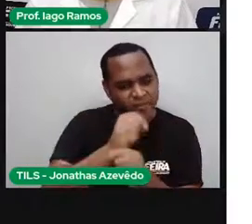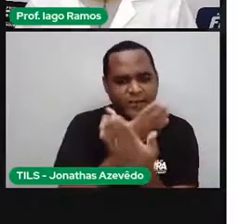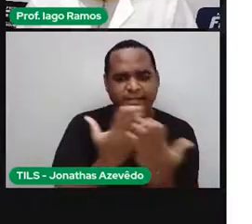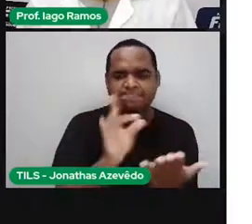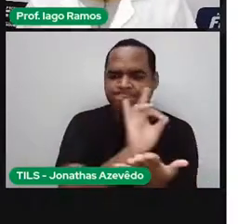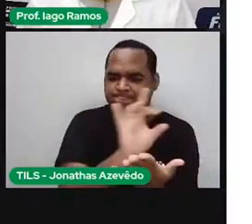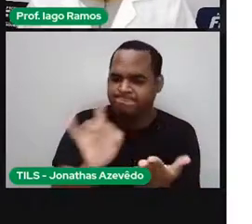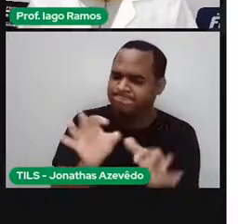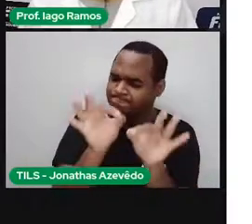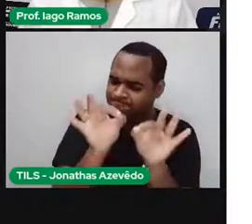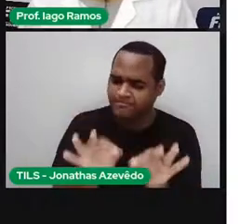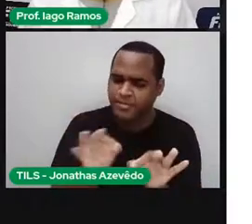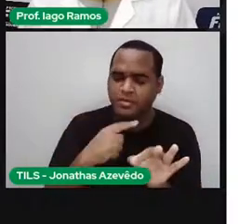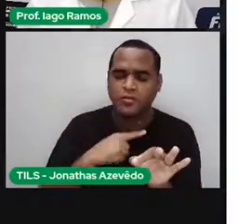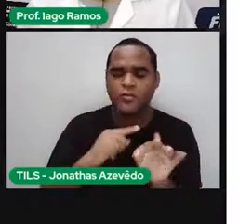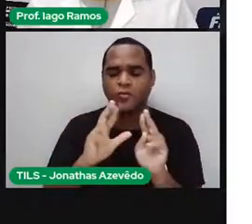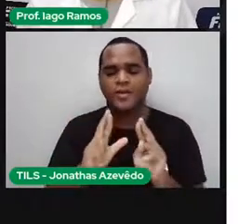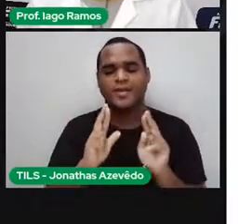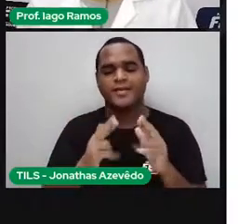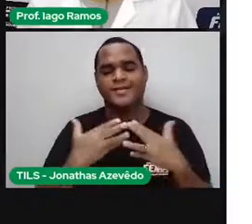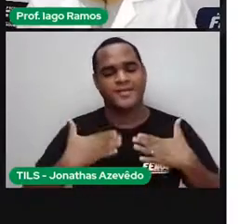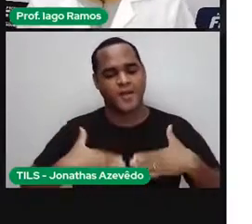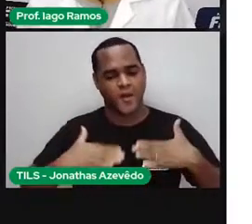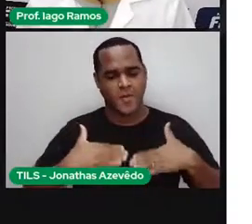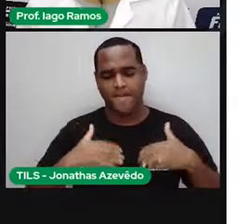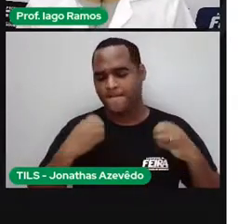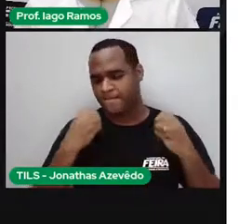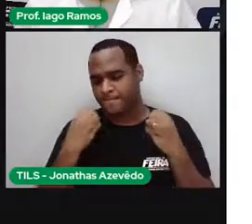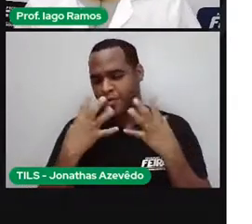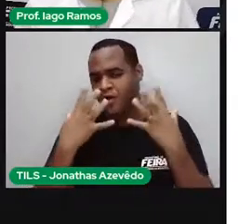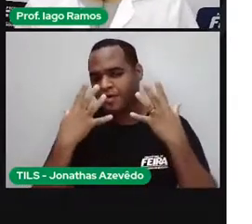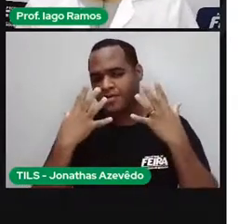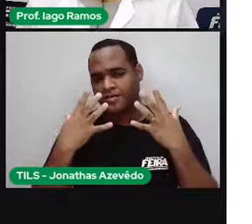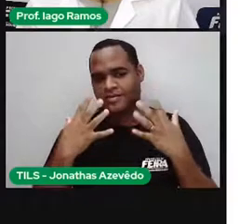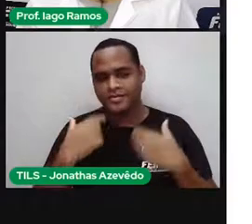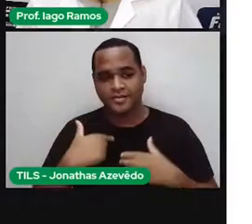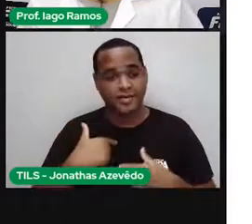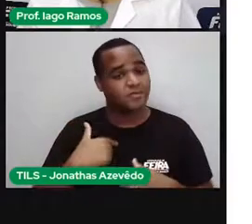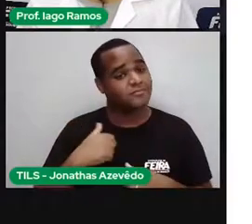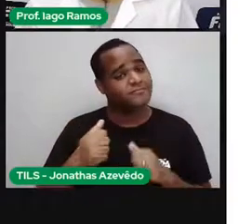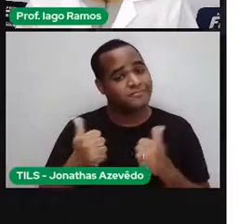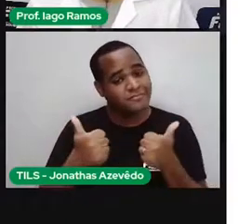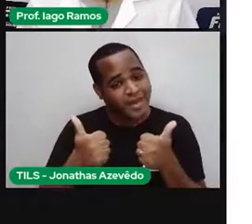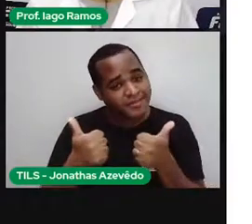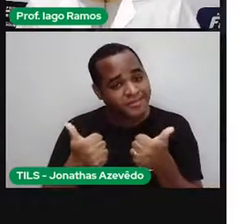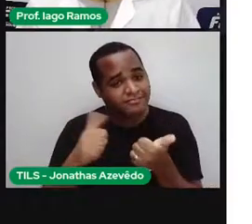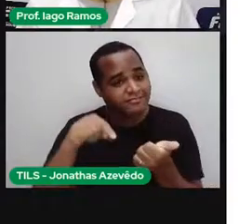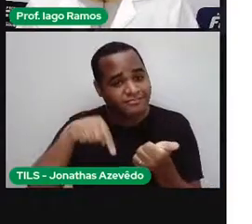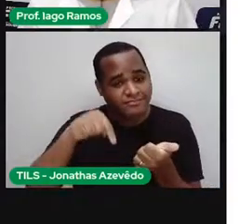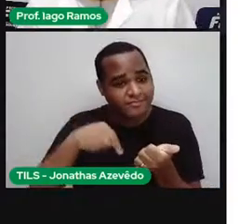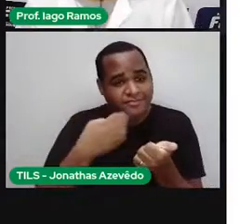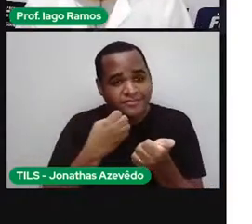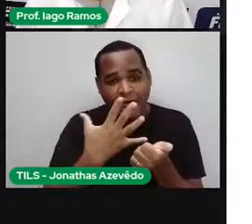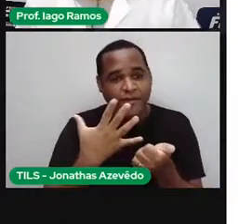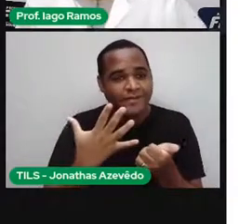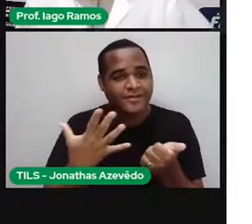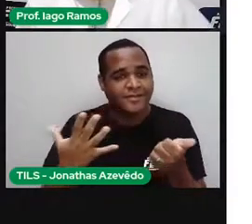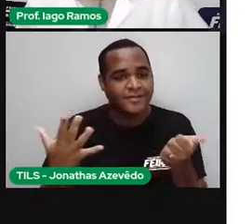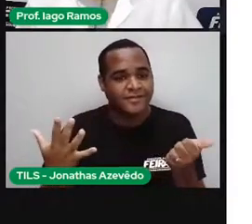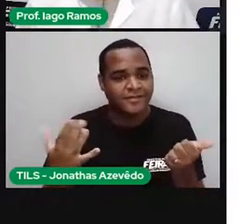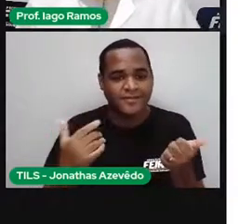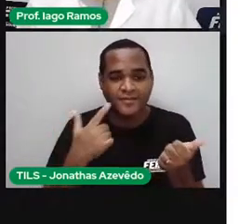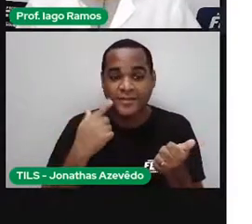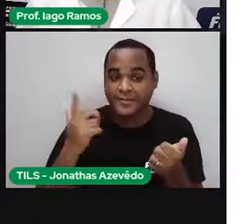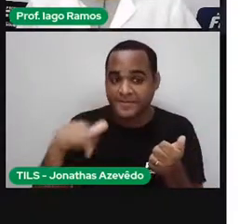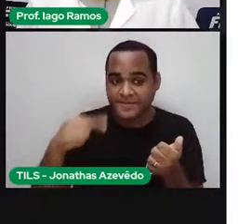esteja tudo certo tudo tranquilo tudo de boa comigo por aqui tudo bem é isso aí